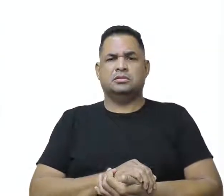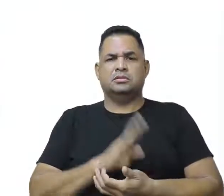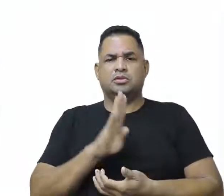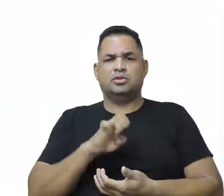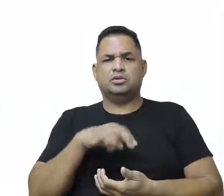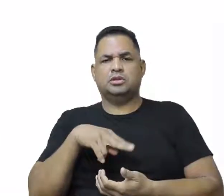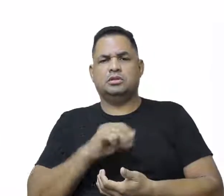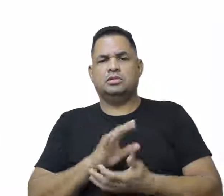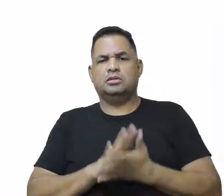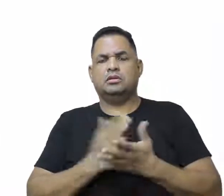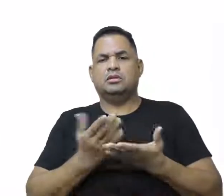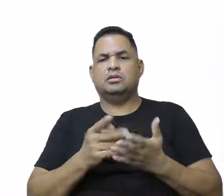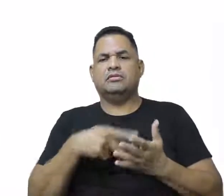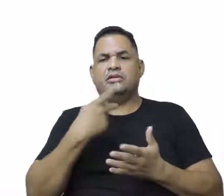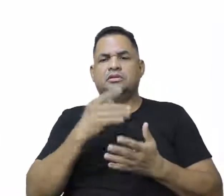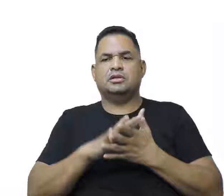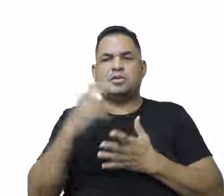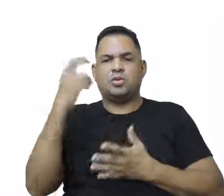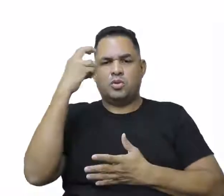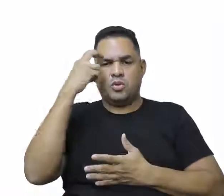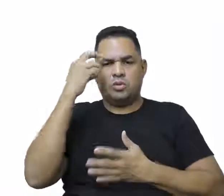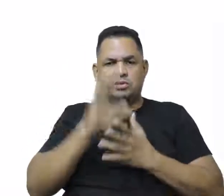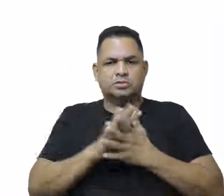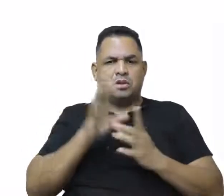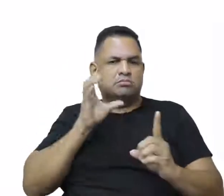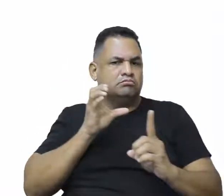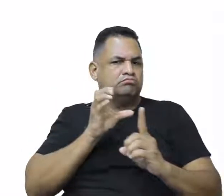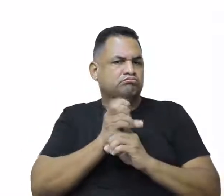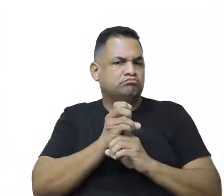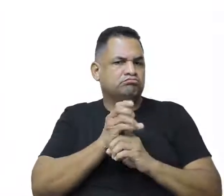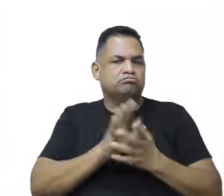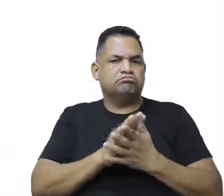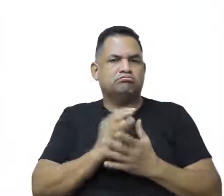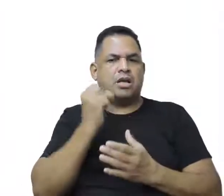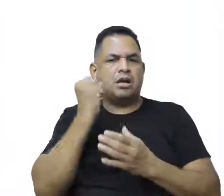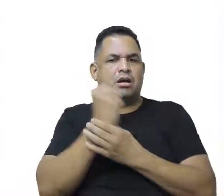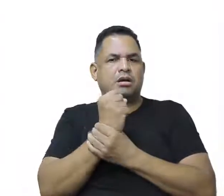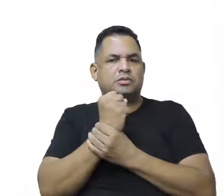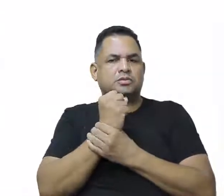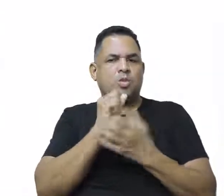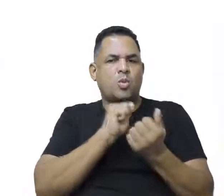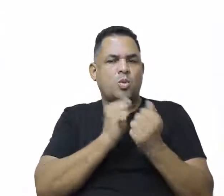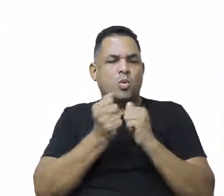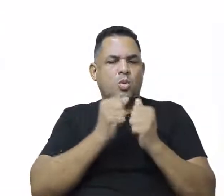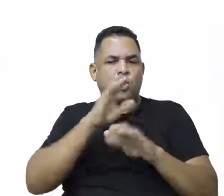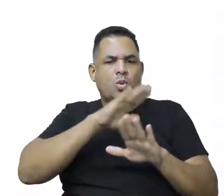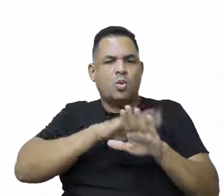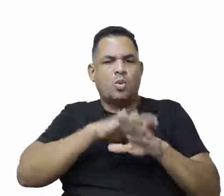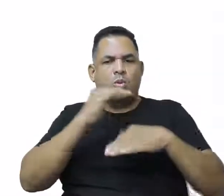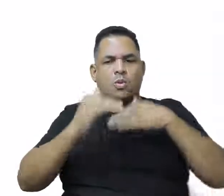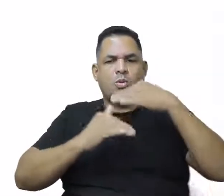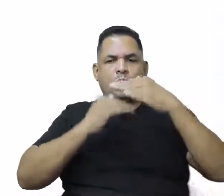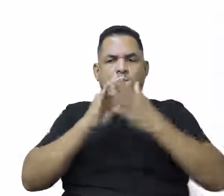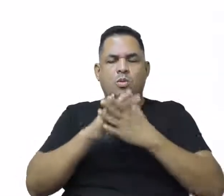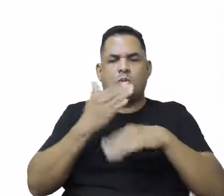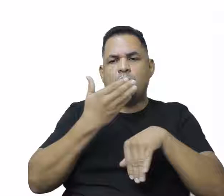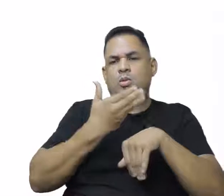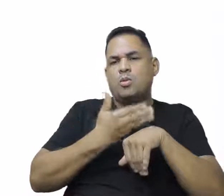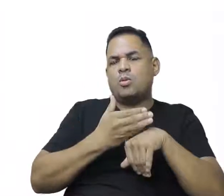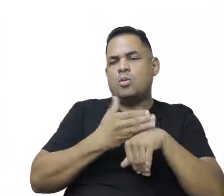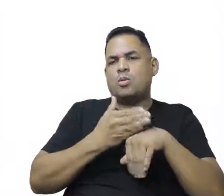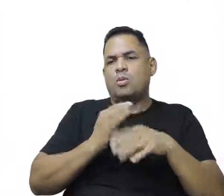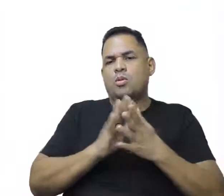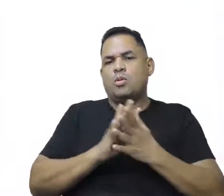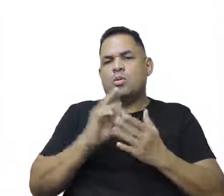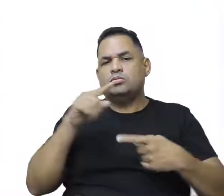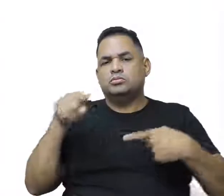Bourdieu declara que é pela cultura que os dominantes garantem o controle ideológico, desenvolvendo uma prática